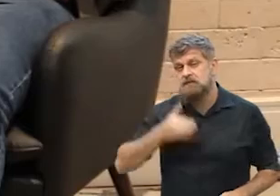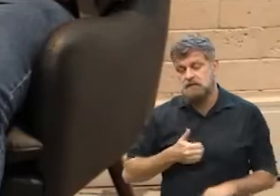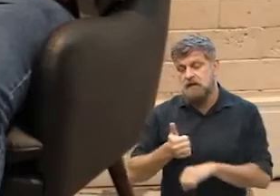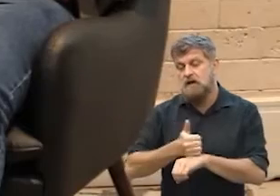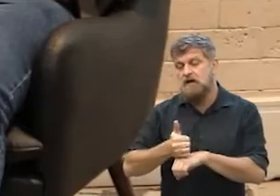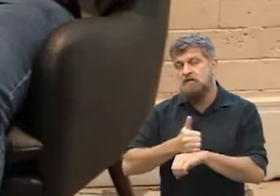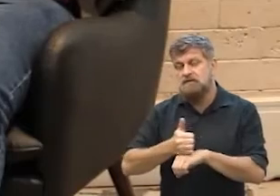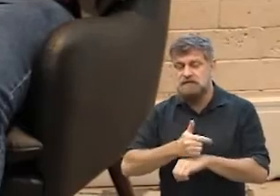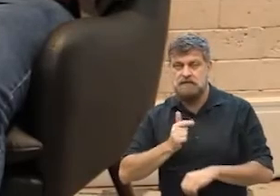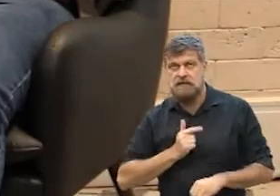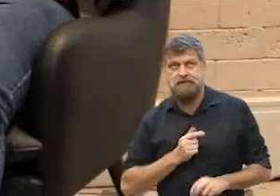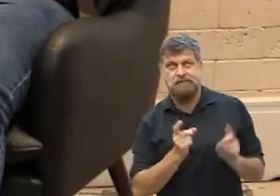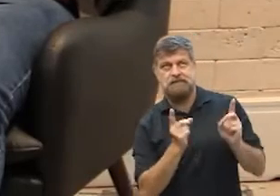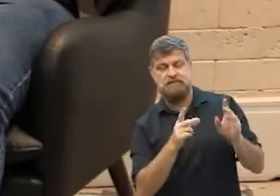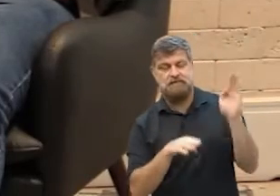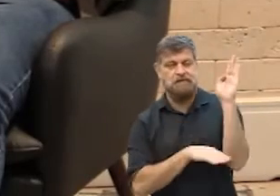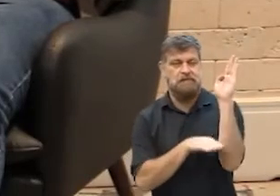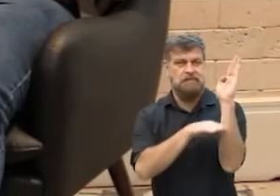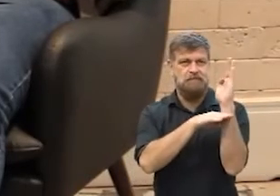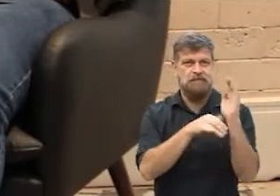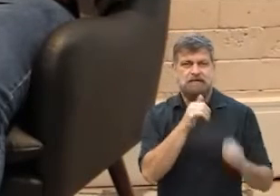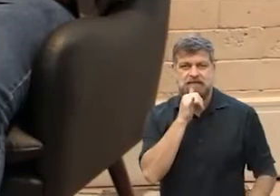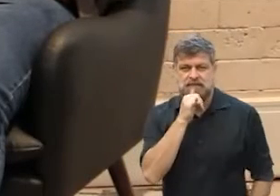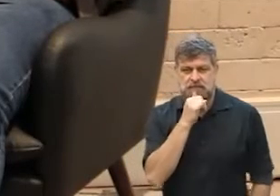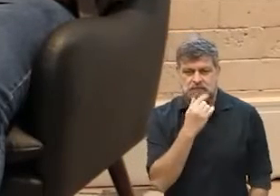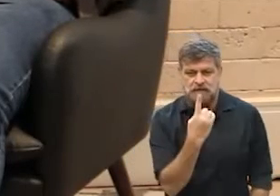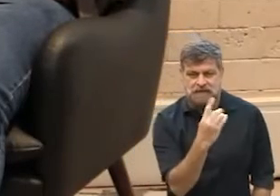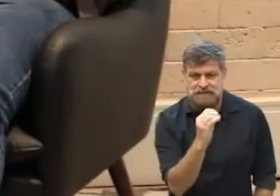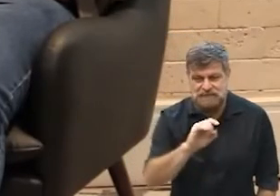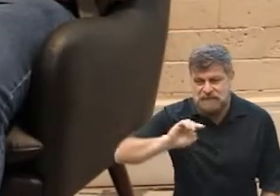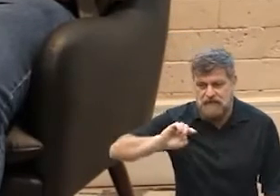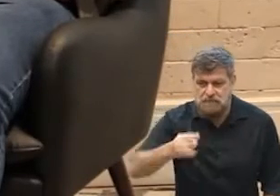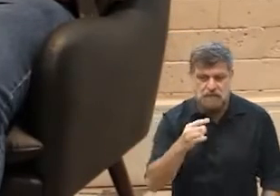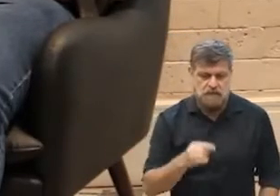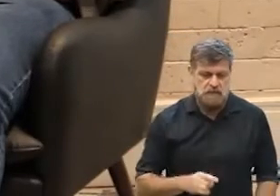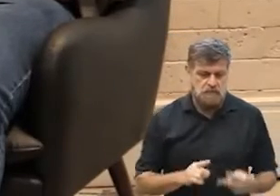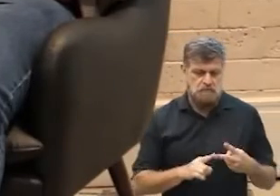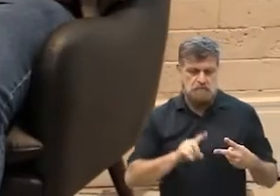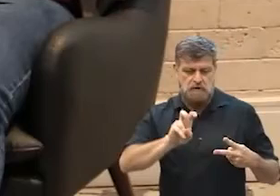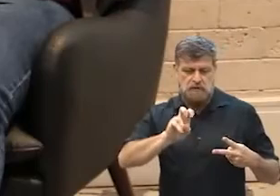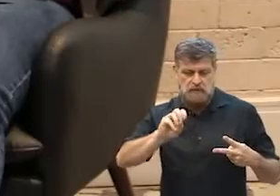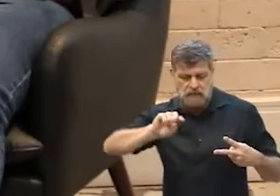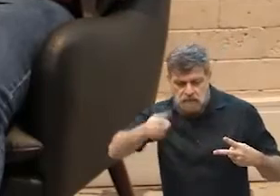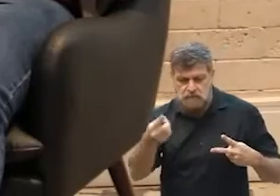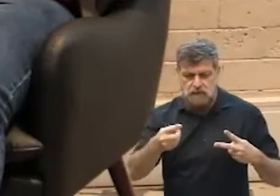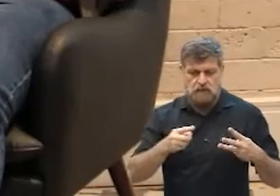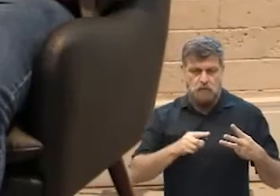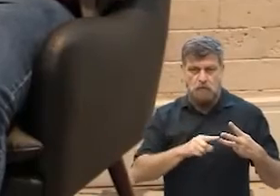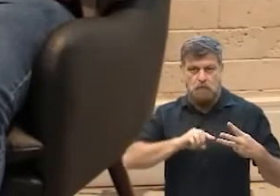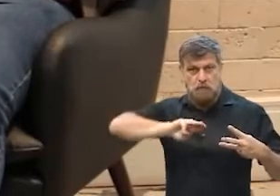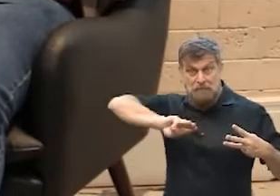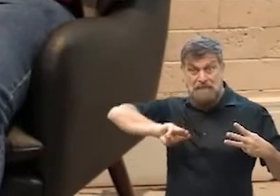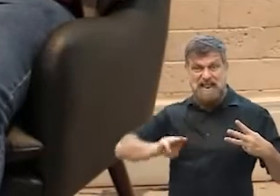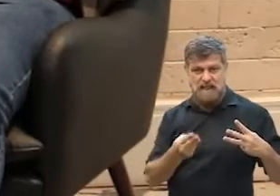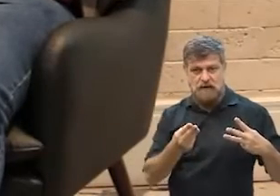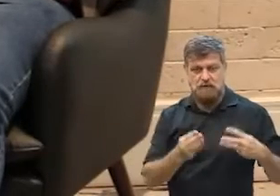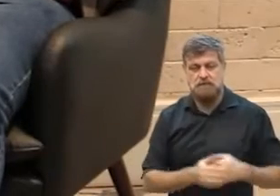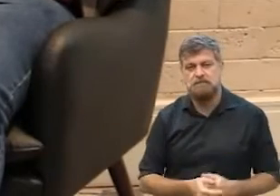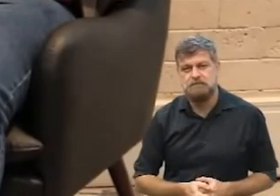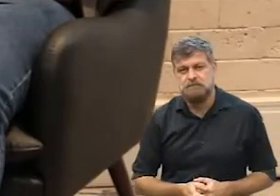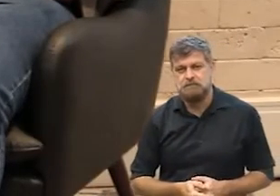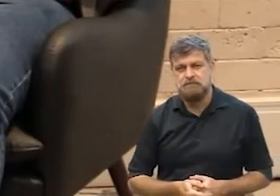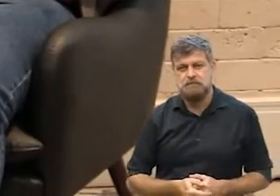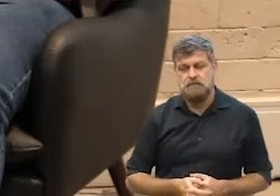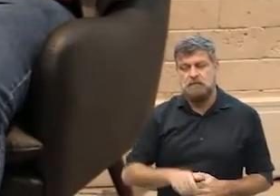né? Você vende um apartamento, de repente, por 100 mil, 500 mil, 1 milhão, depende, claro, do apartamento.